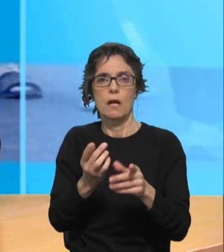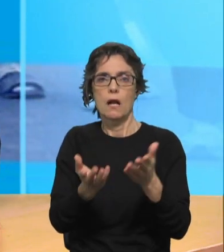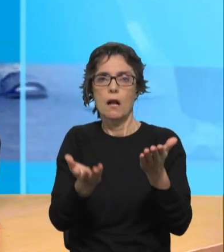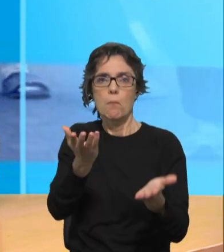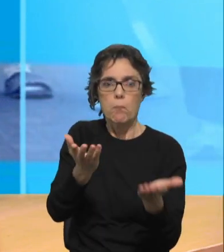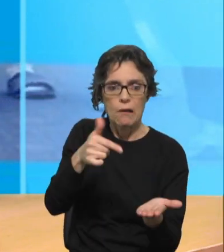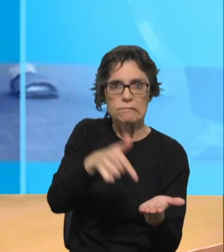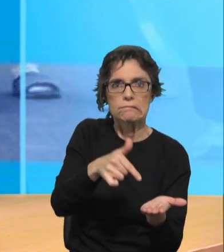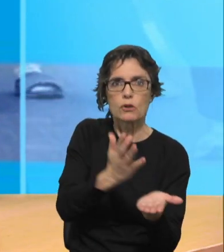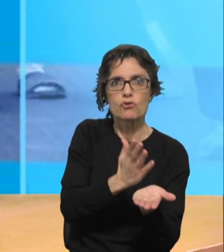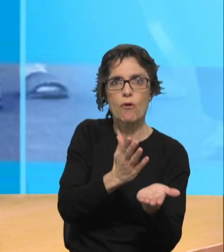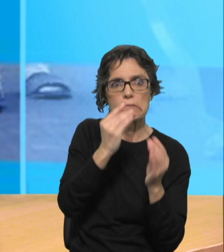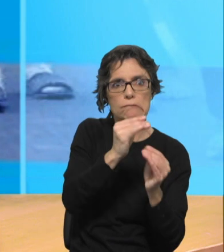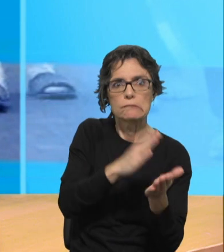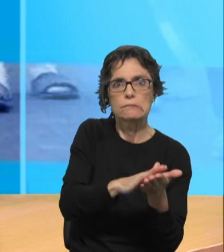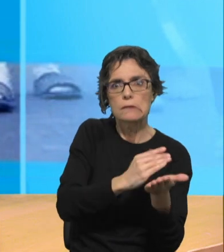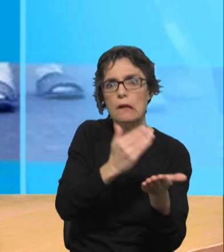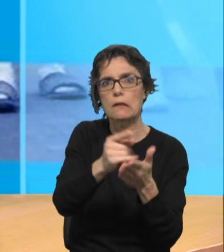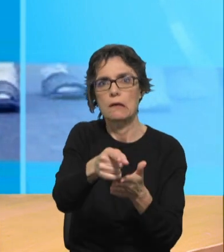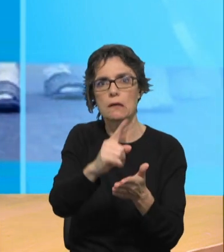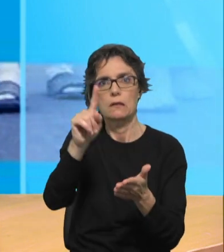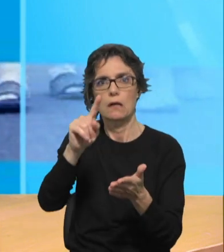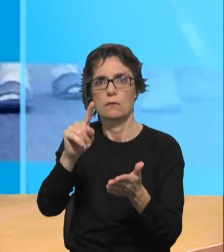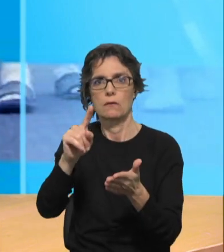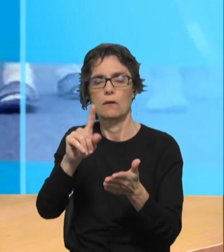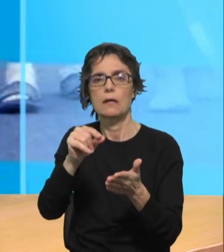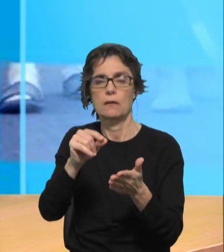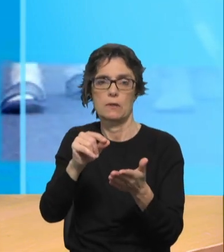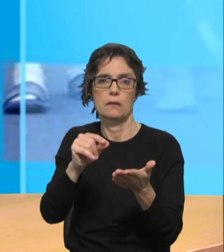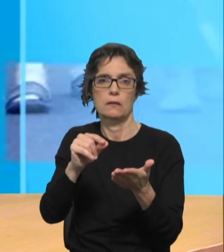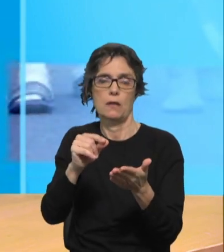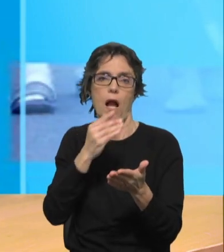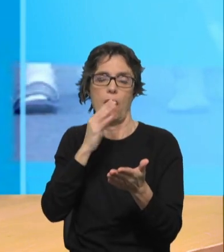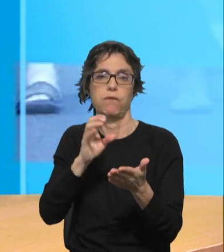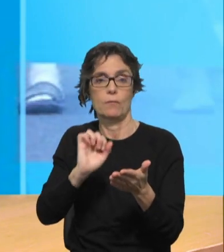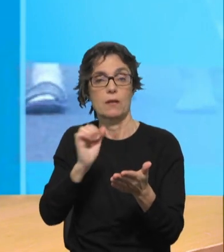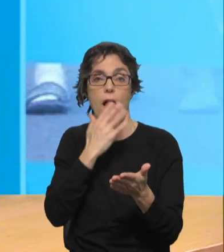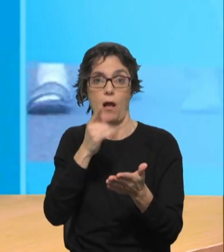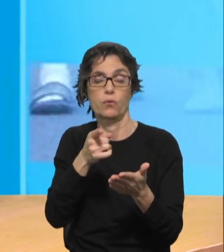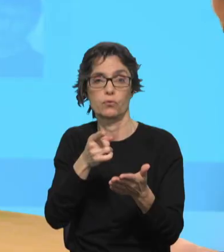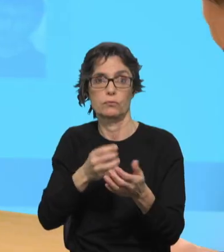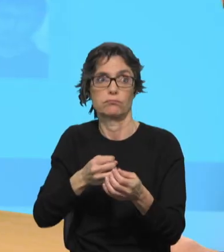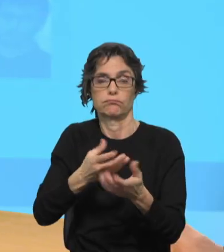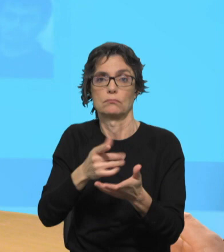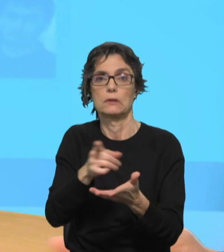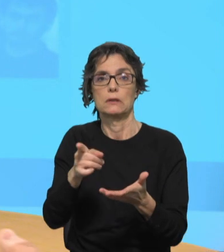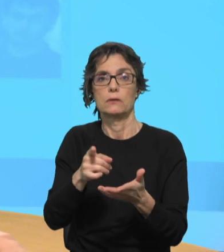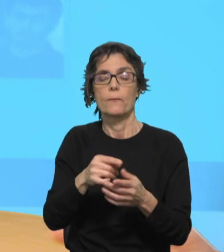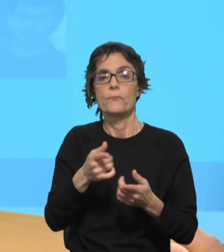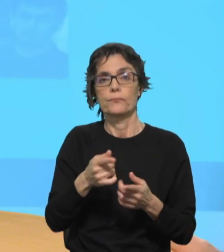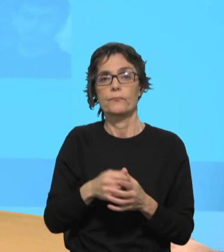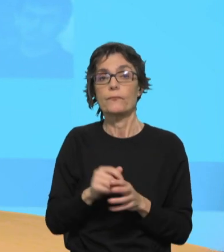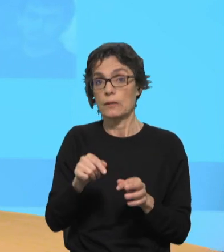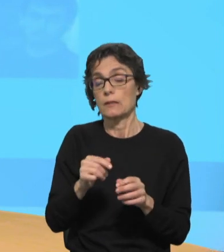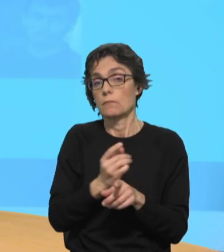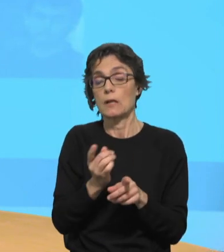de trabalho e também não pesar em algumas formas de reação dos próprios alunos. Não determinar esse ciclo de ensino